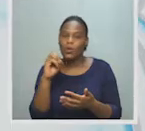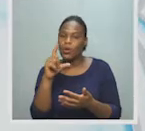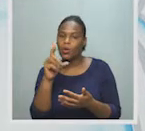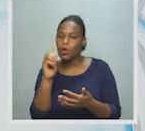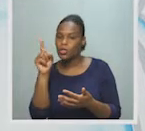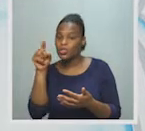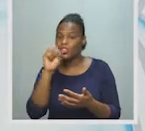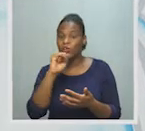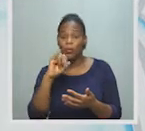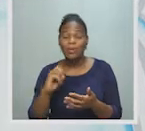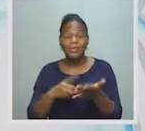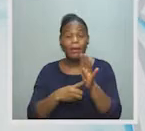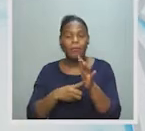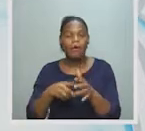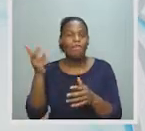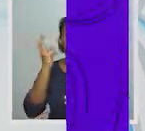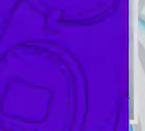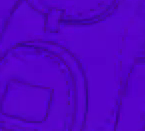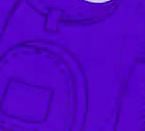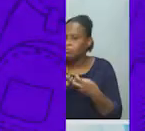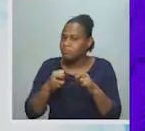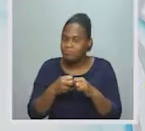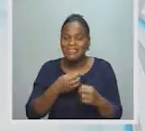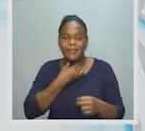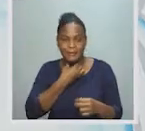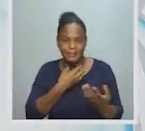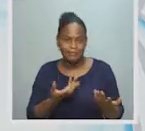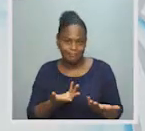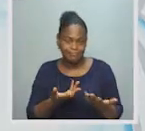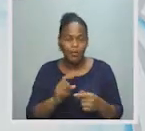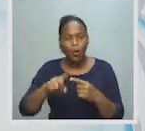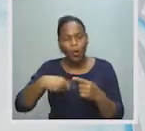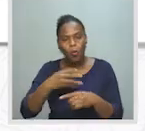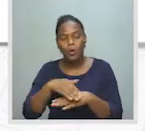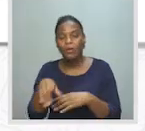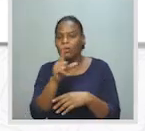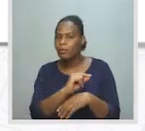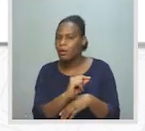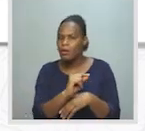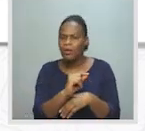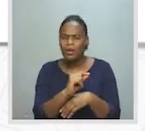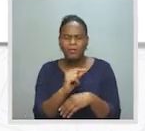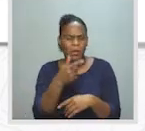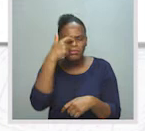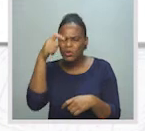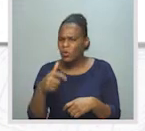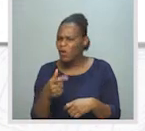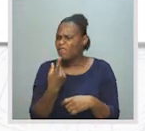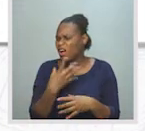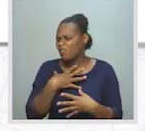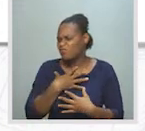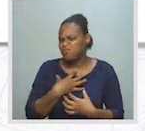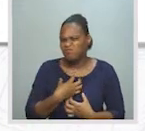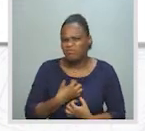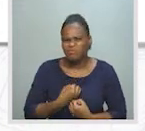podemos falar em crise de valores. Outros fatores. A insatisfação perante tudo,